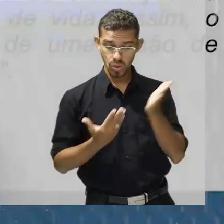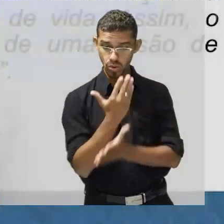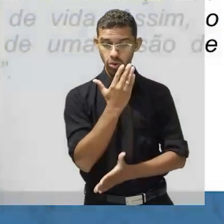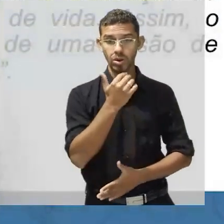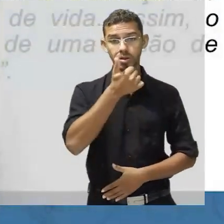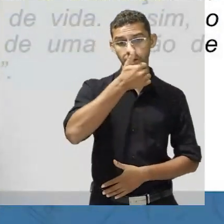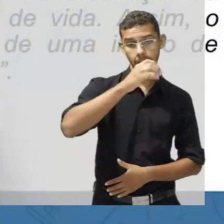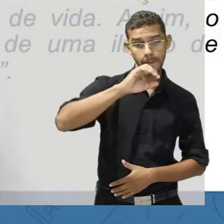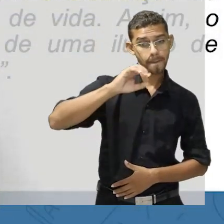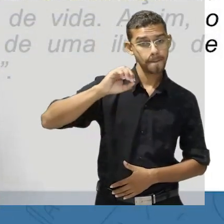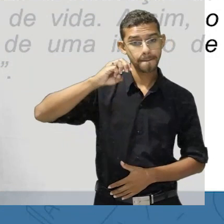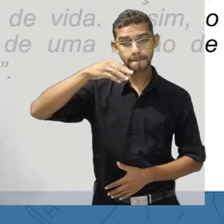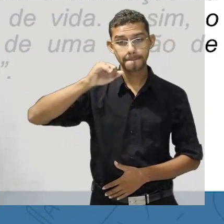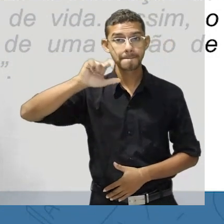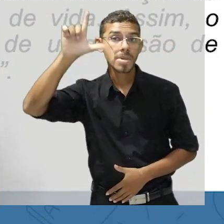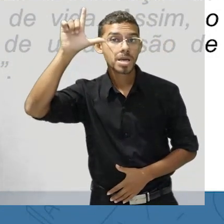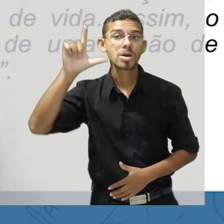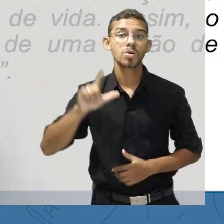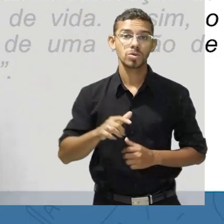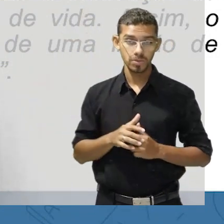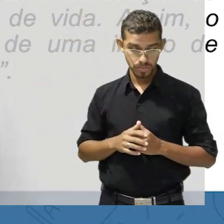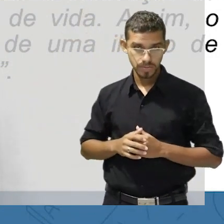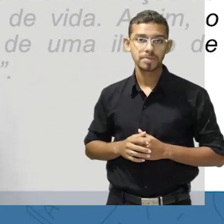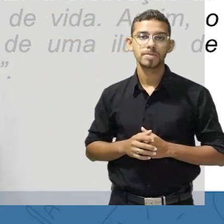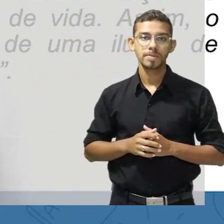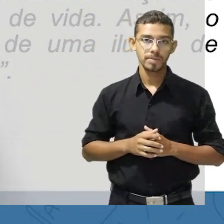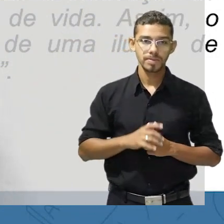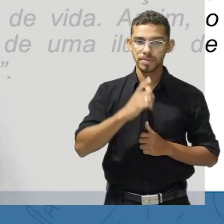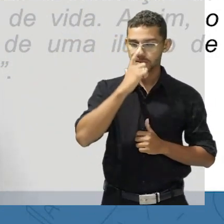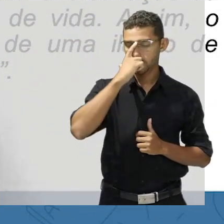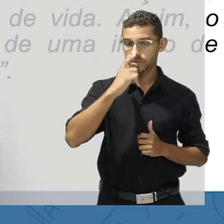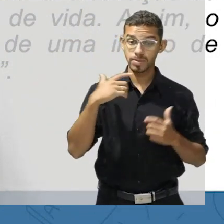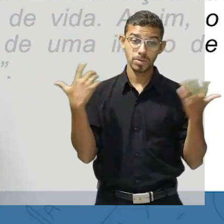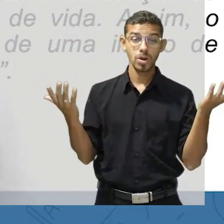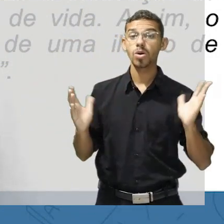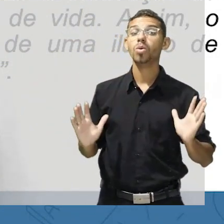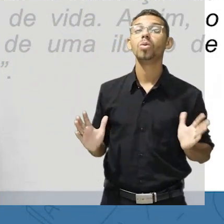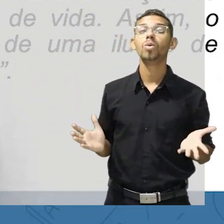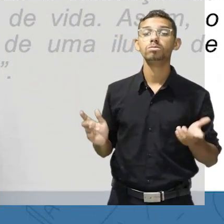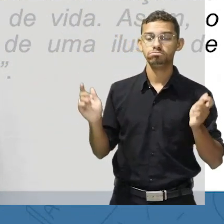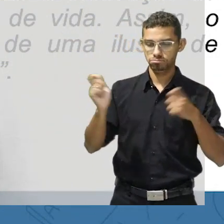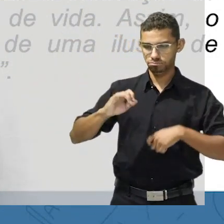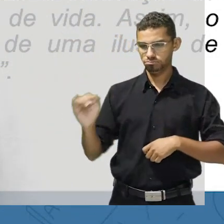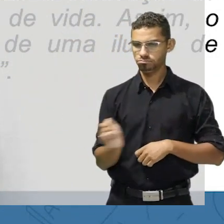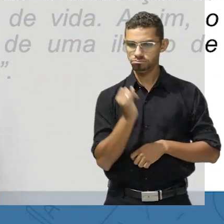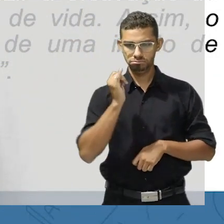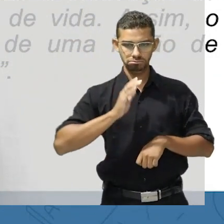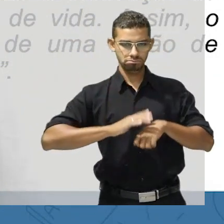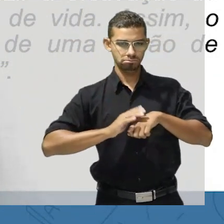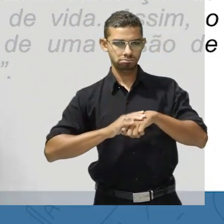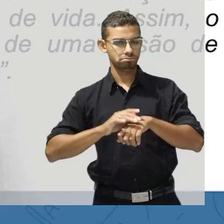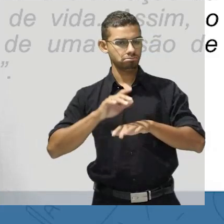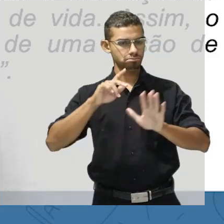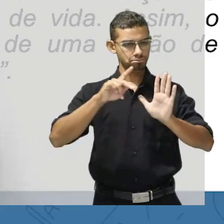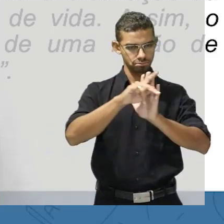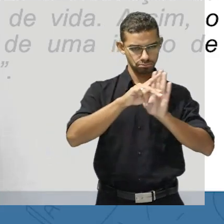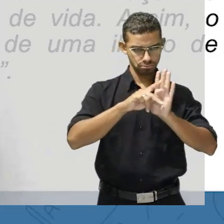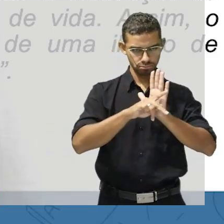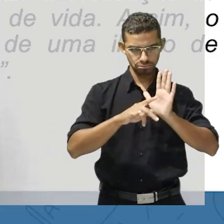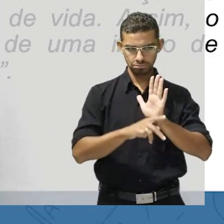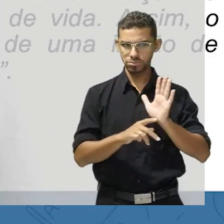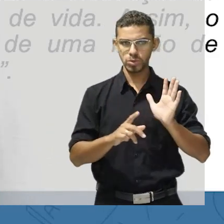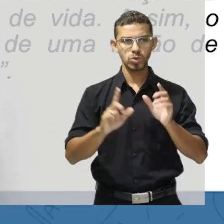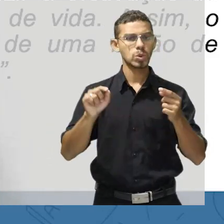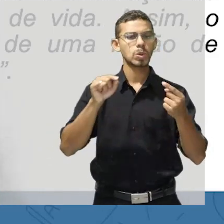vamos aqui analisar rapidamente esses parágrafos qual era a essência dos parágrafos né Qual foi